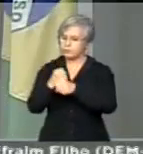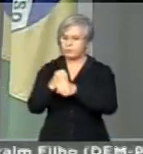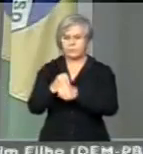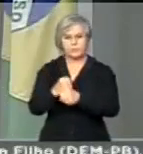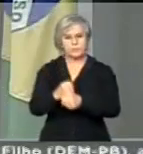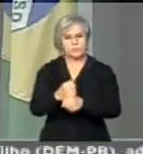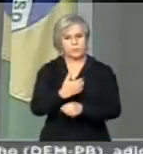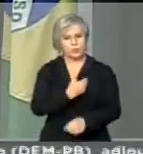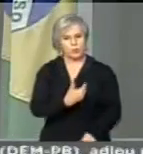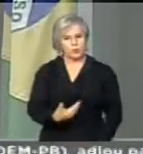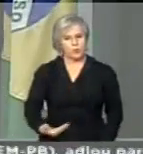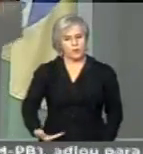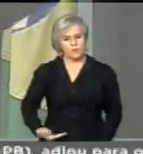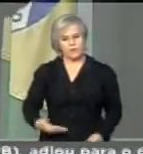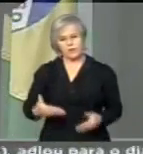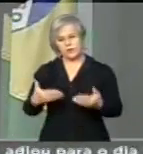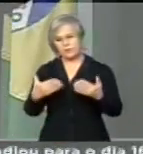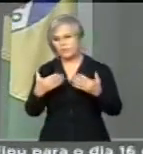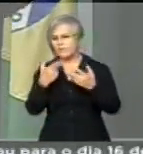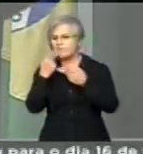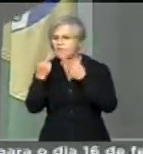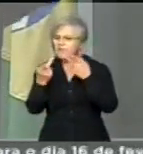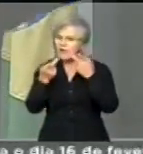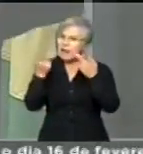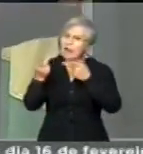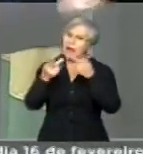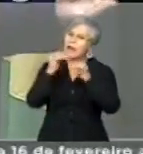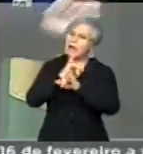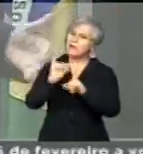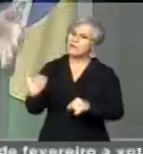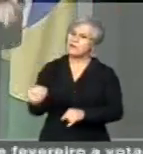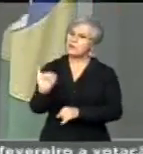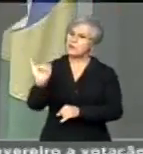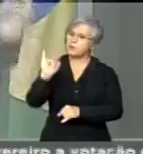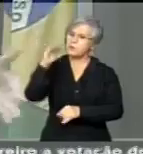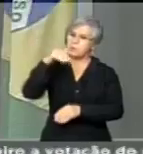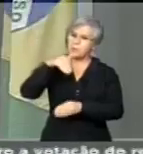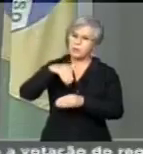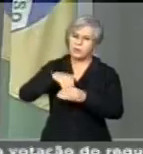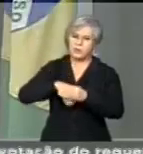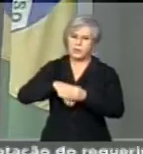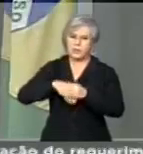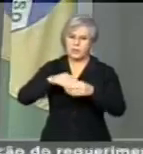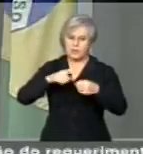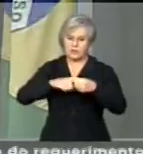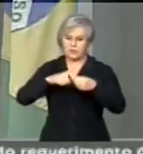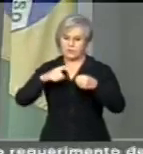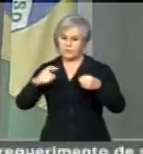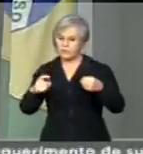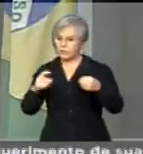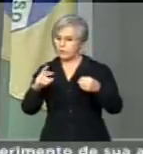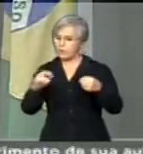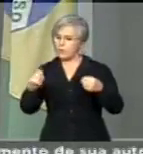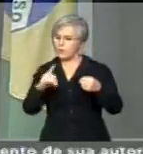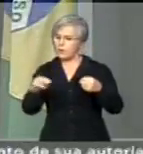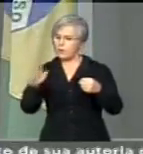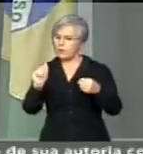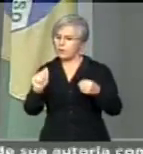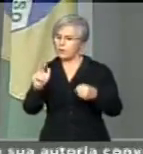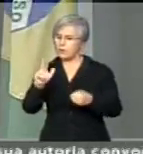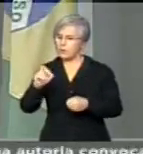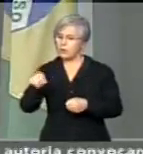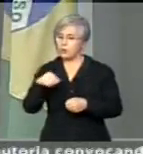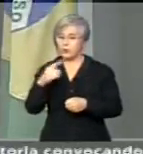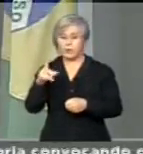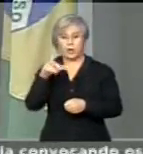governo lardeava a importância da votação da desvinculação da Receita da União, a chamada